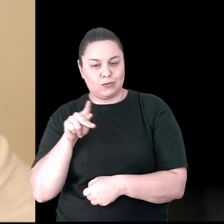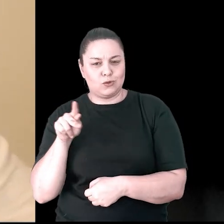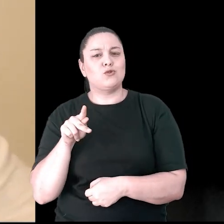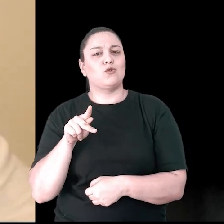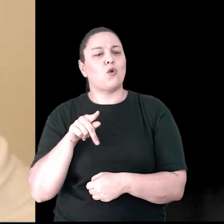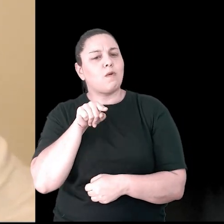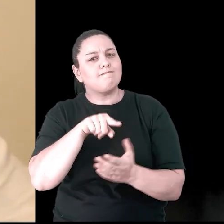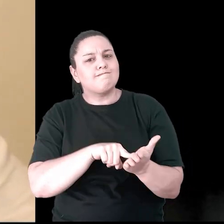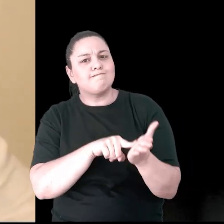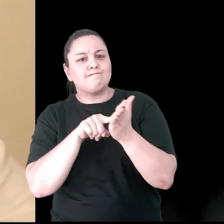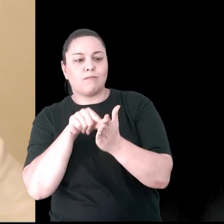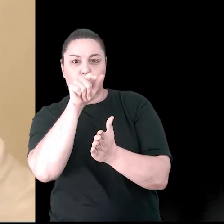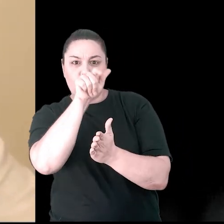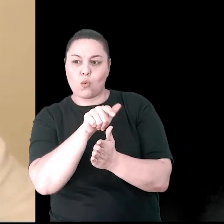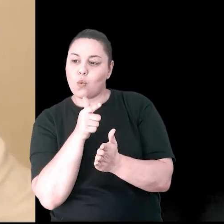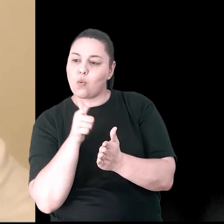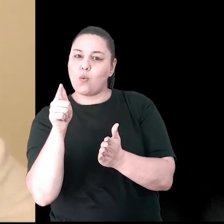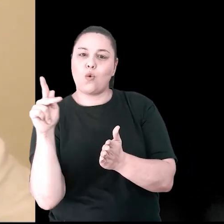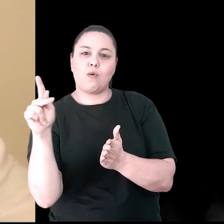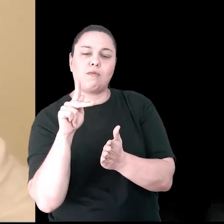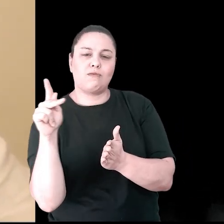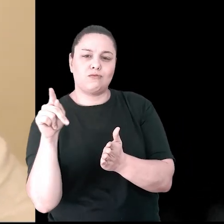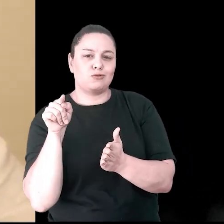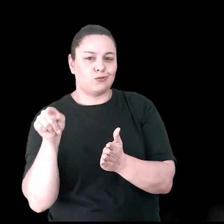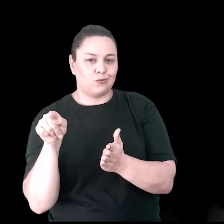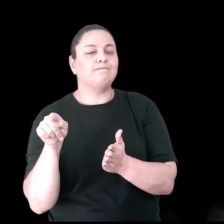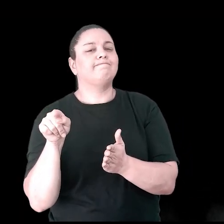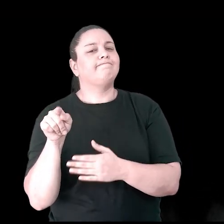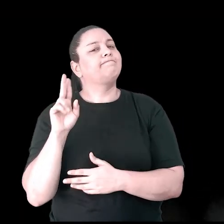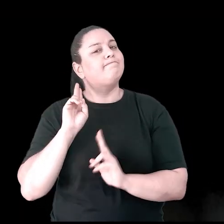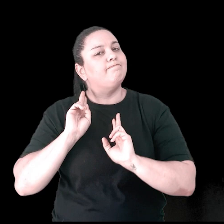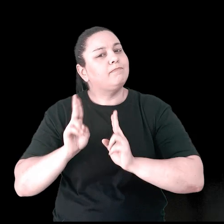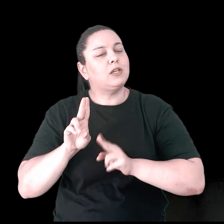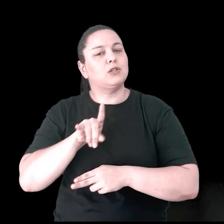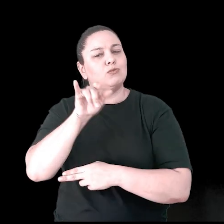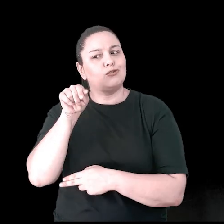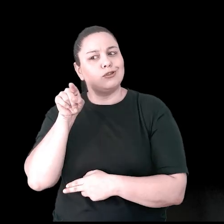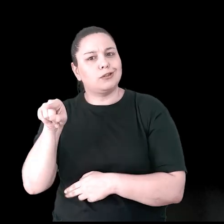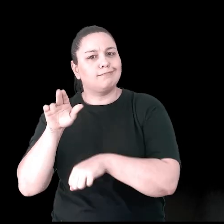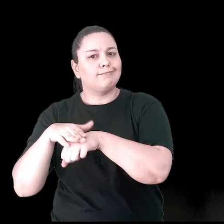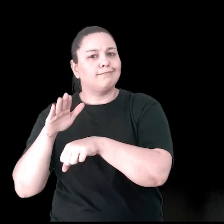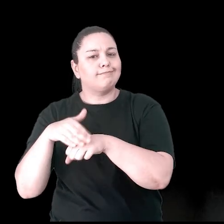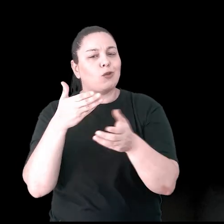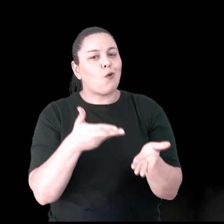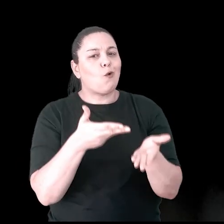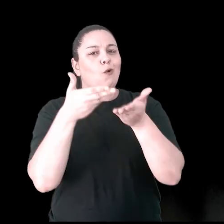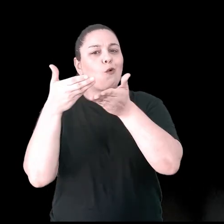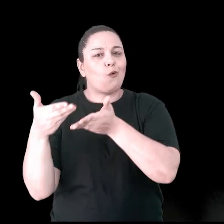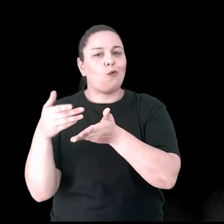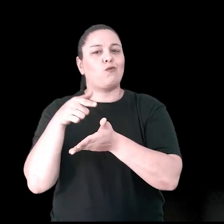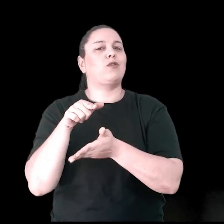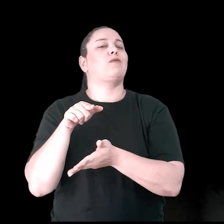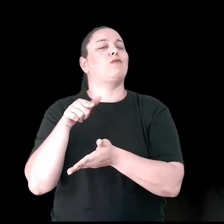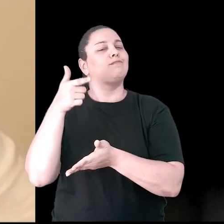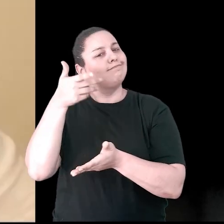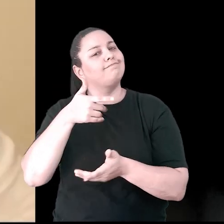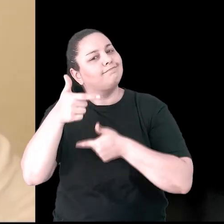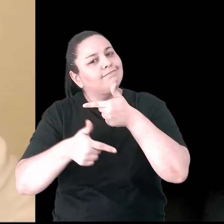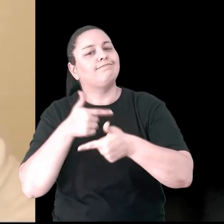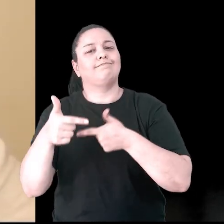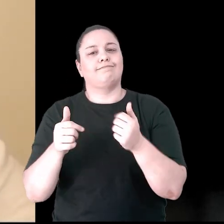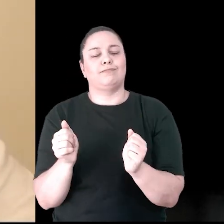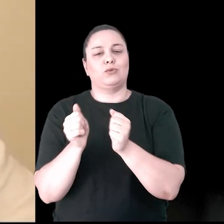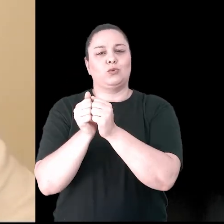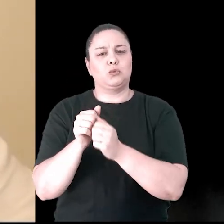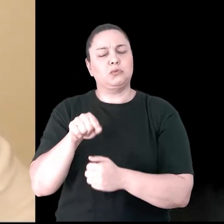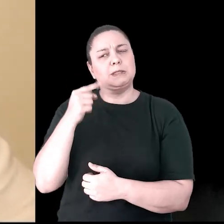professor Yasunaga apresentou Shimomura ao professor e químico orgânico Yoshimasa Hirata. No mesmo dia, o professor Hirata convidou Shimomura para